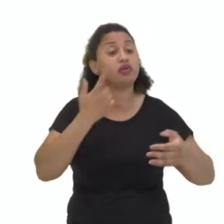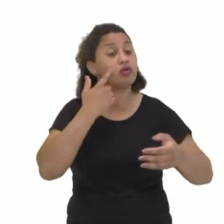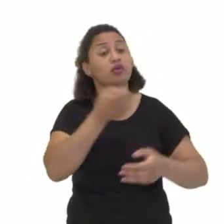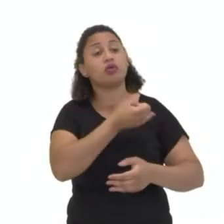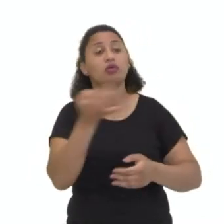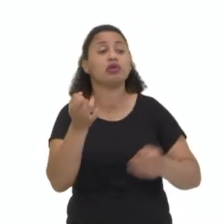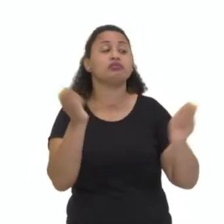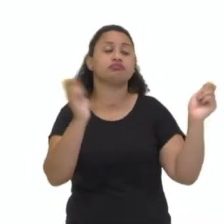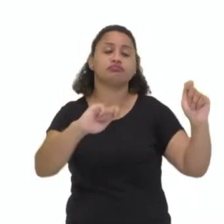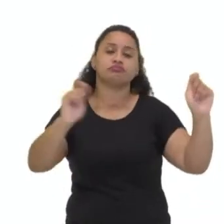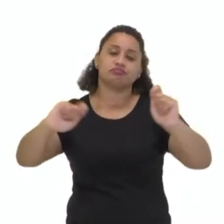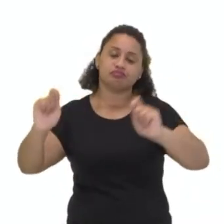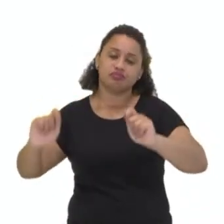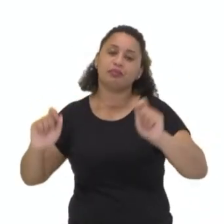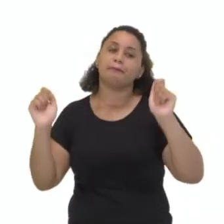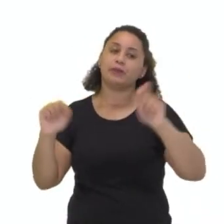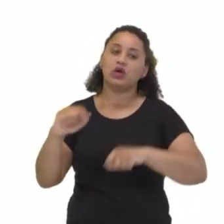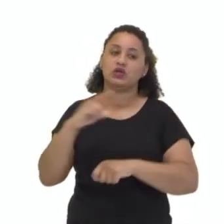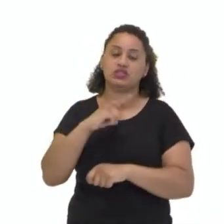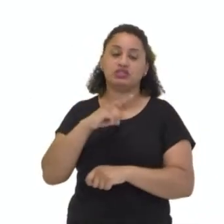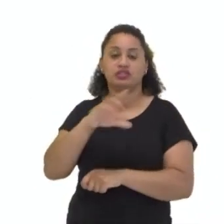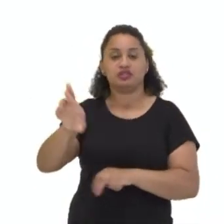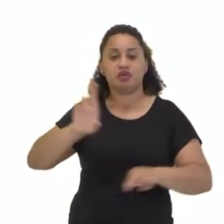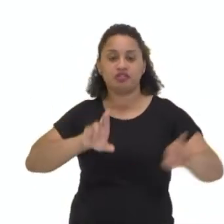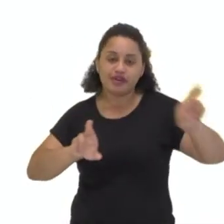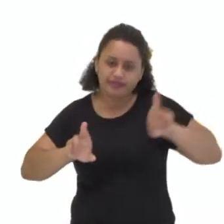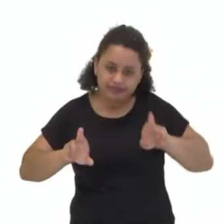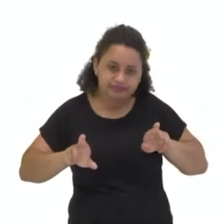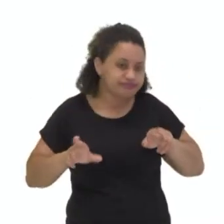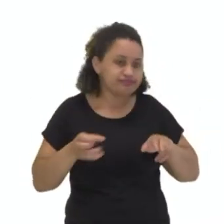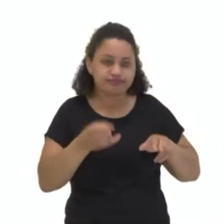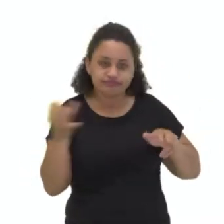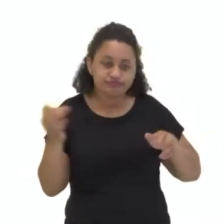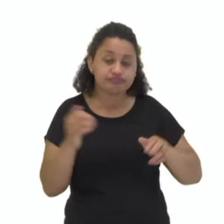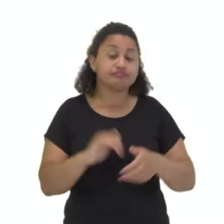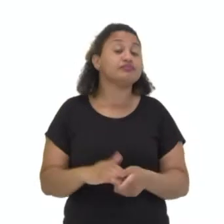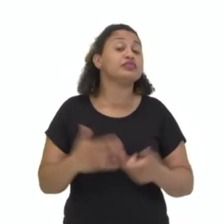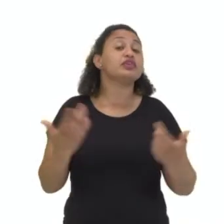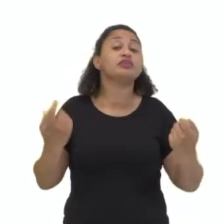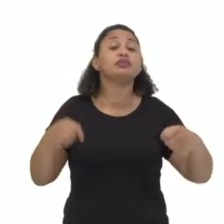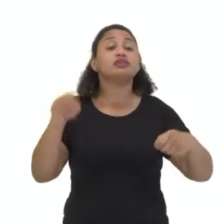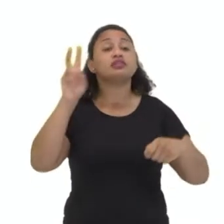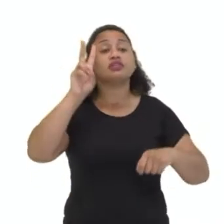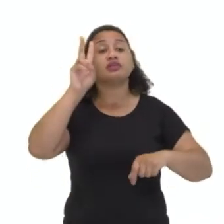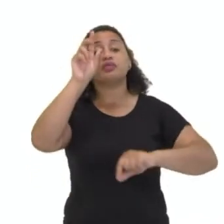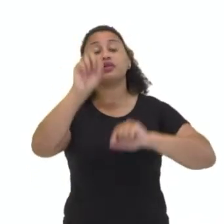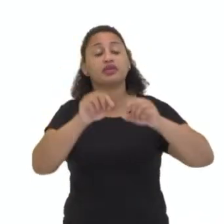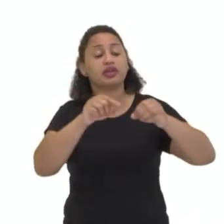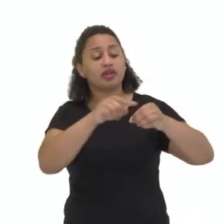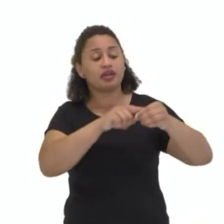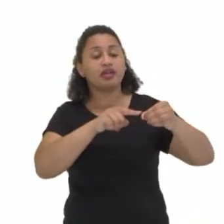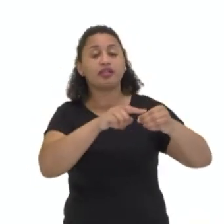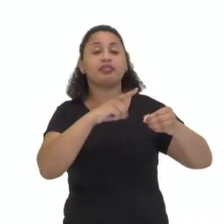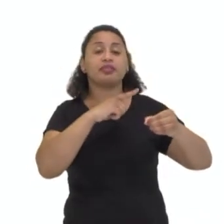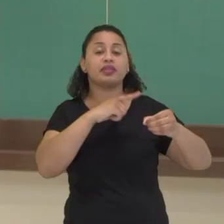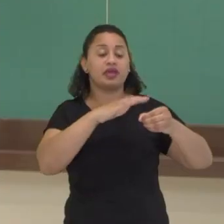mais sobre esse princípio, mas no de hoje vamos acompanhar esse exercício. Ao